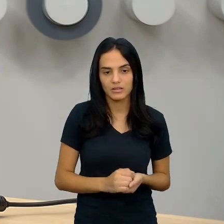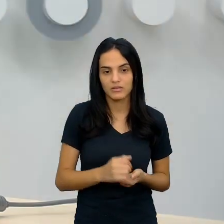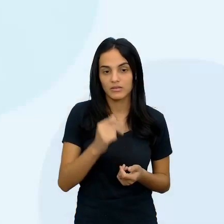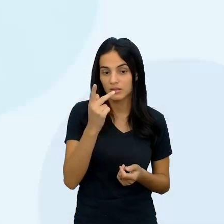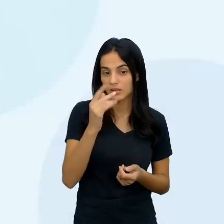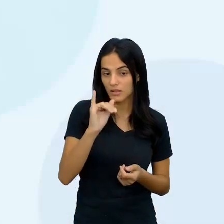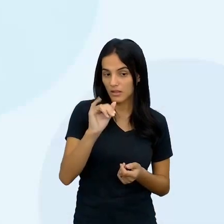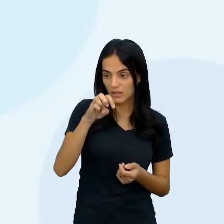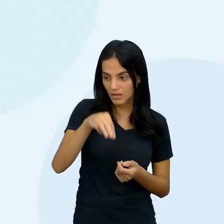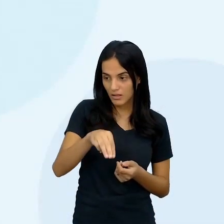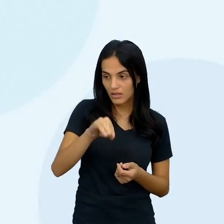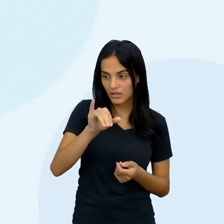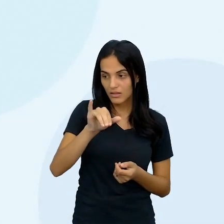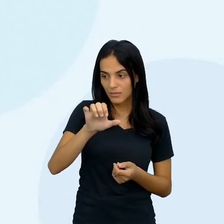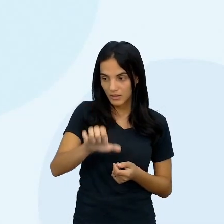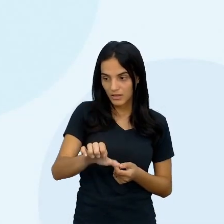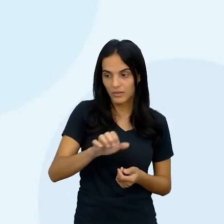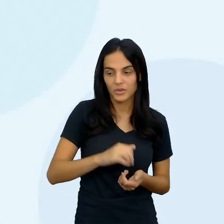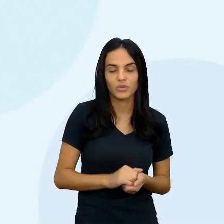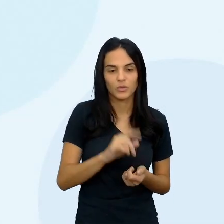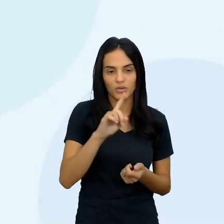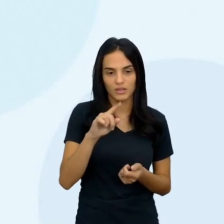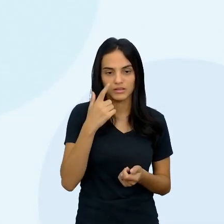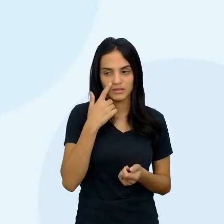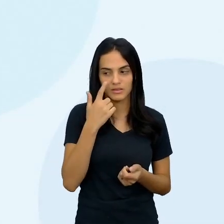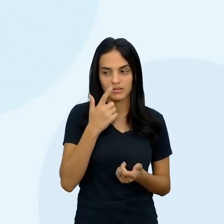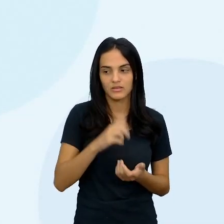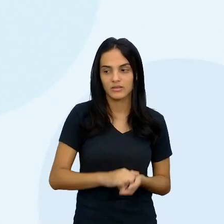Kimie, oi. Eu vou dar